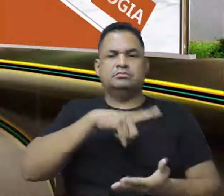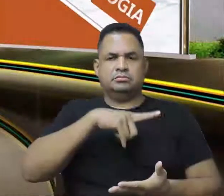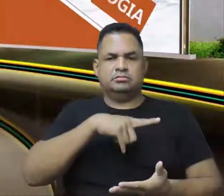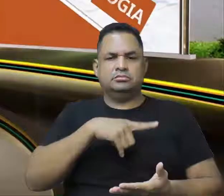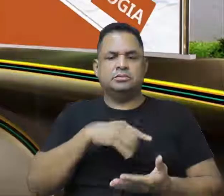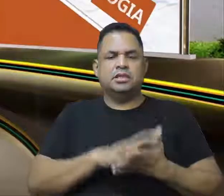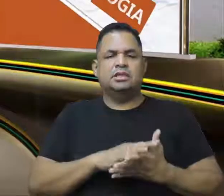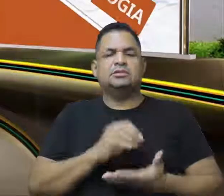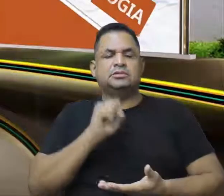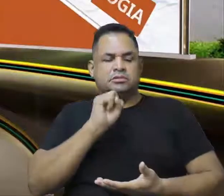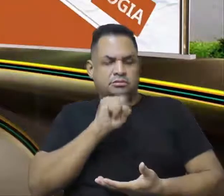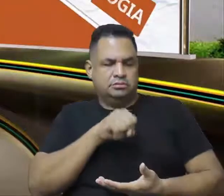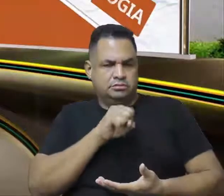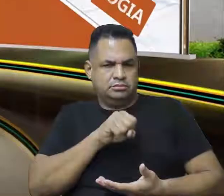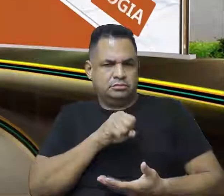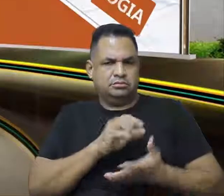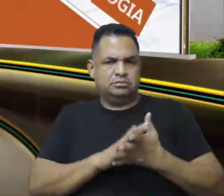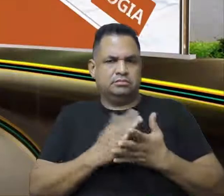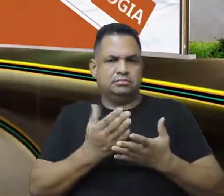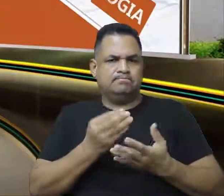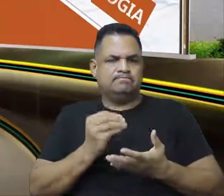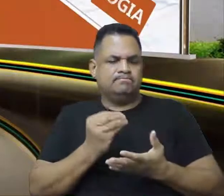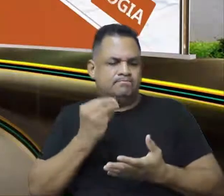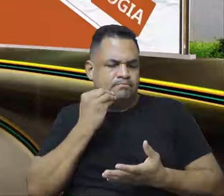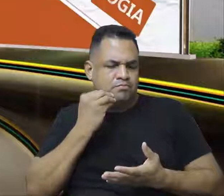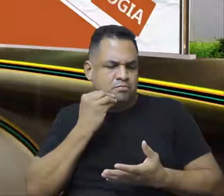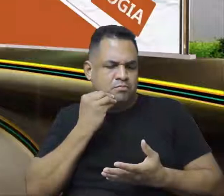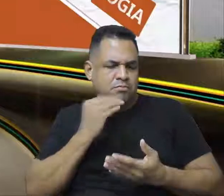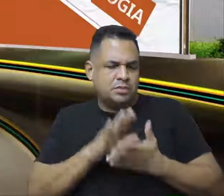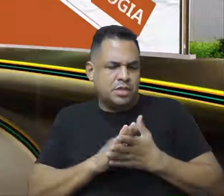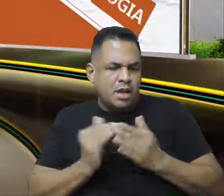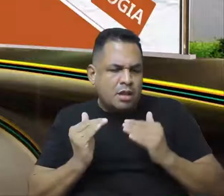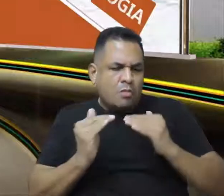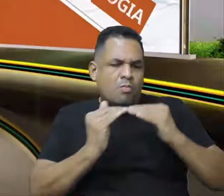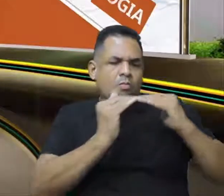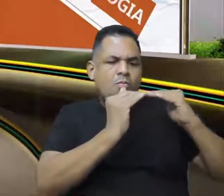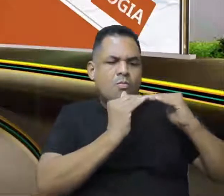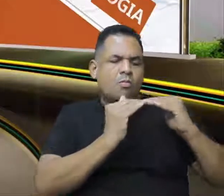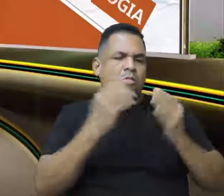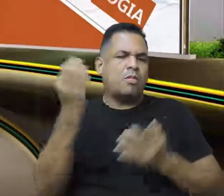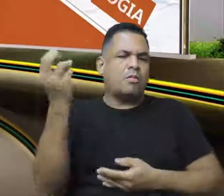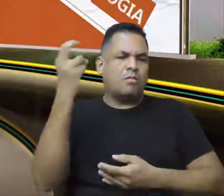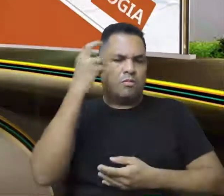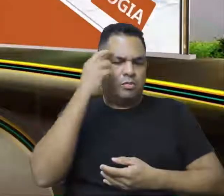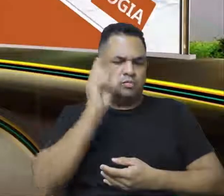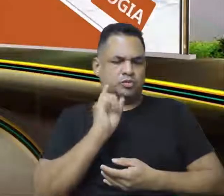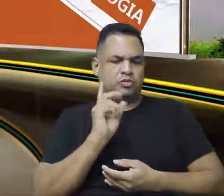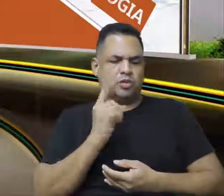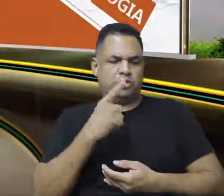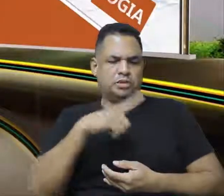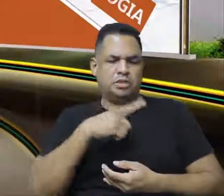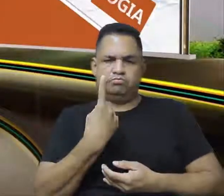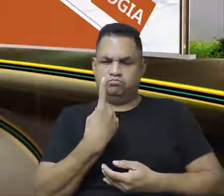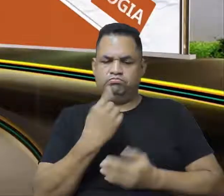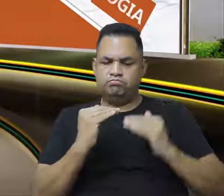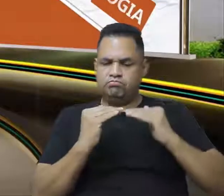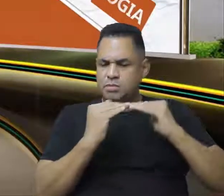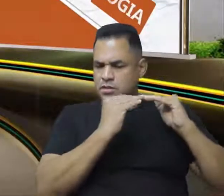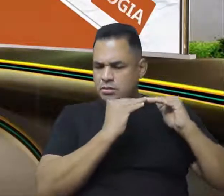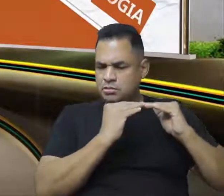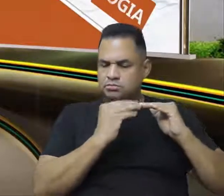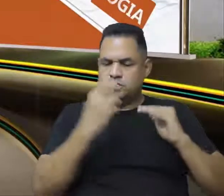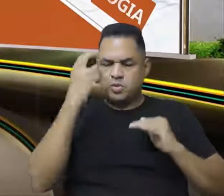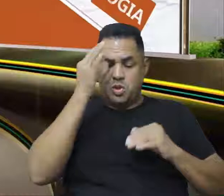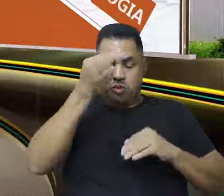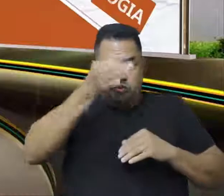uma visão de tentativa de homogeneizar a cultura, de dizer, só um padrão cultural é o